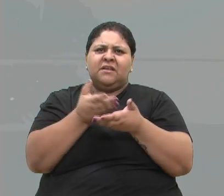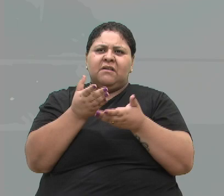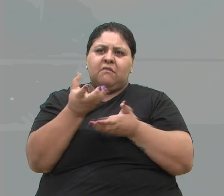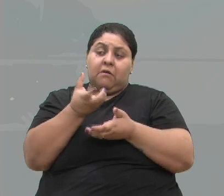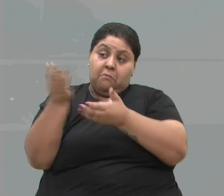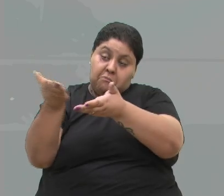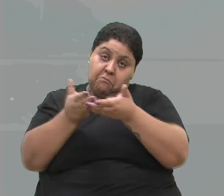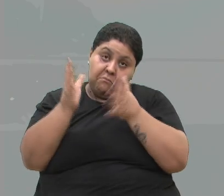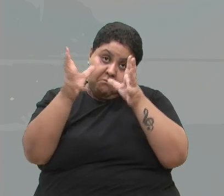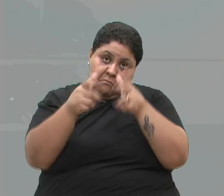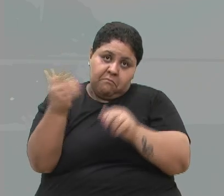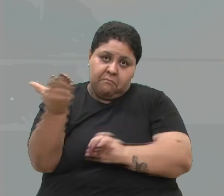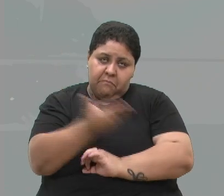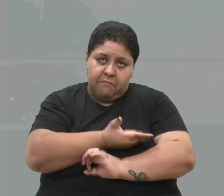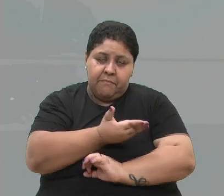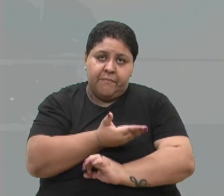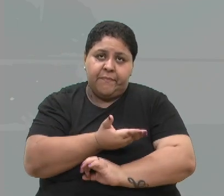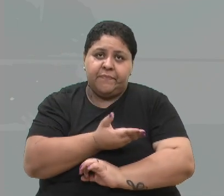convite, dia